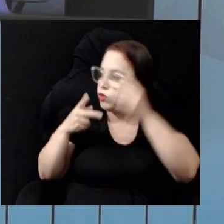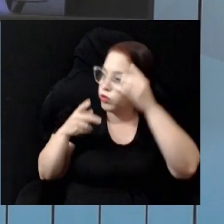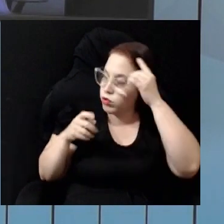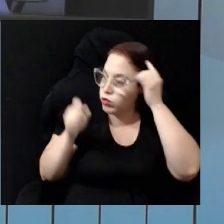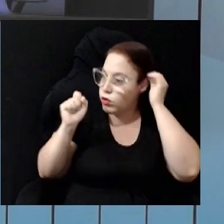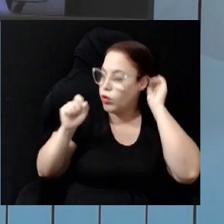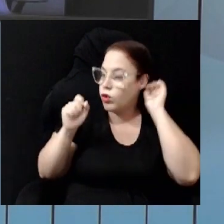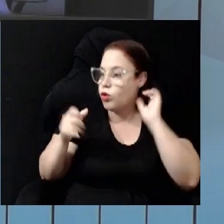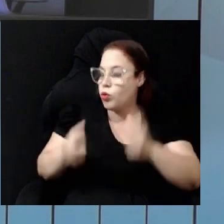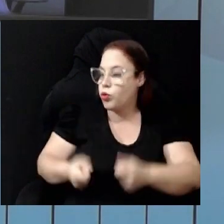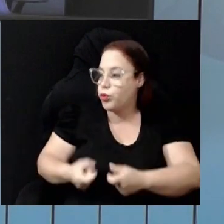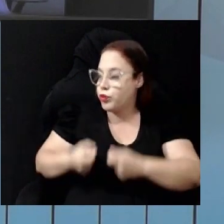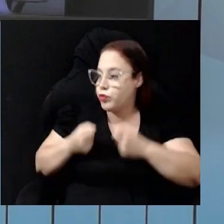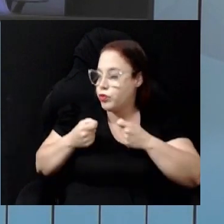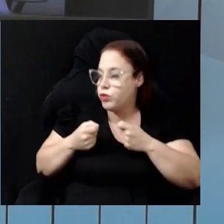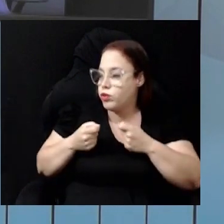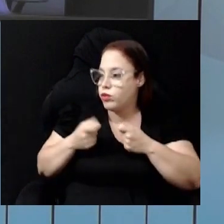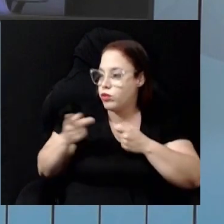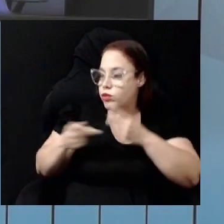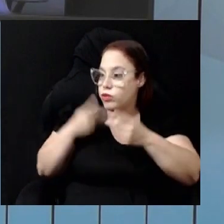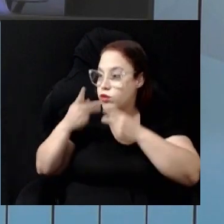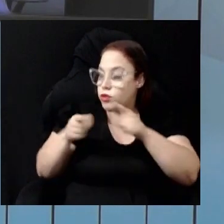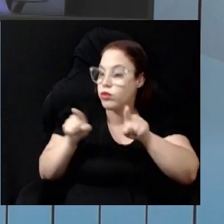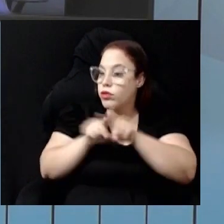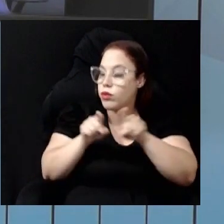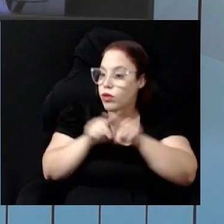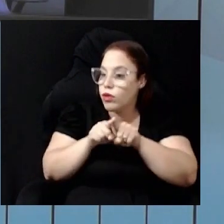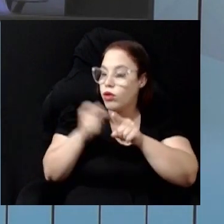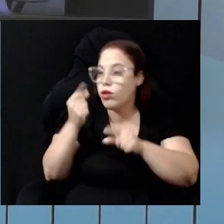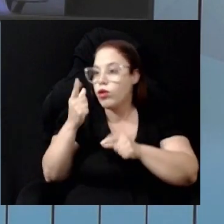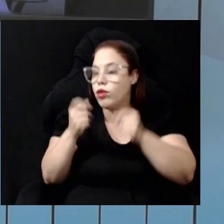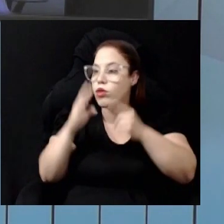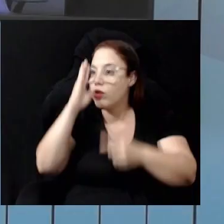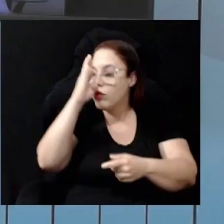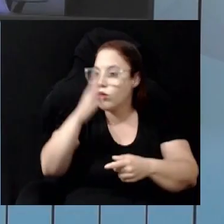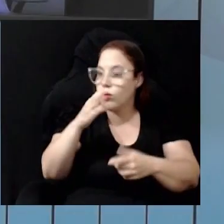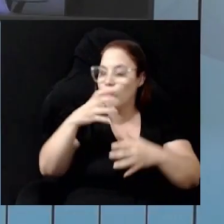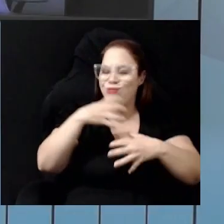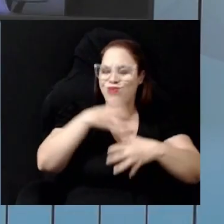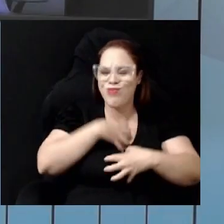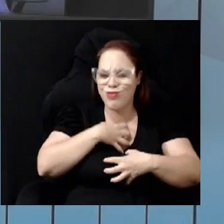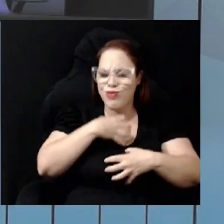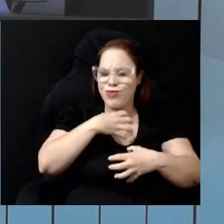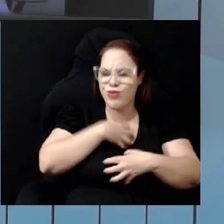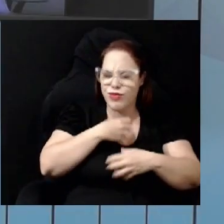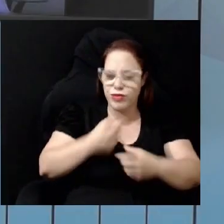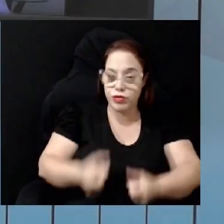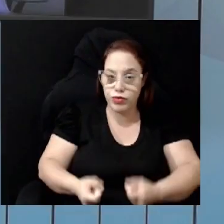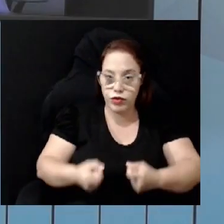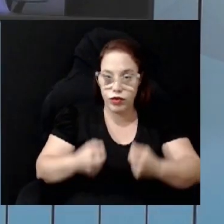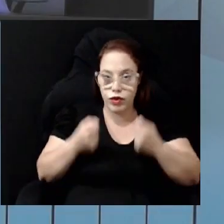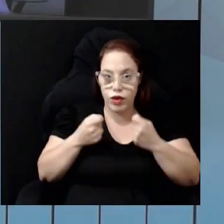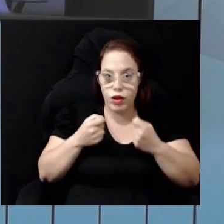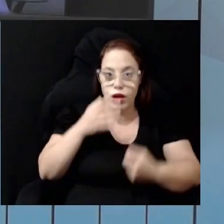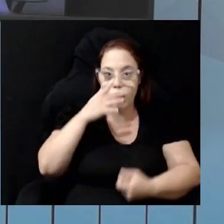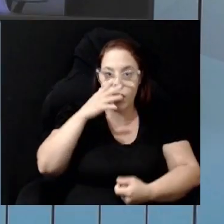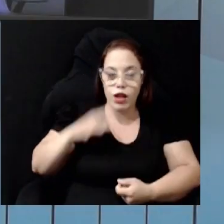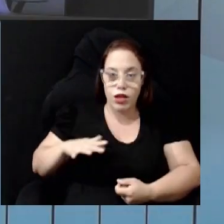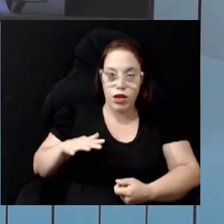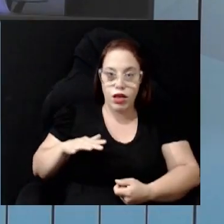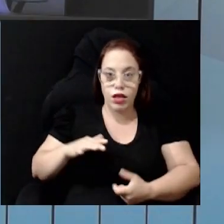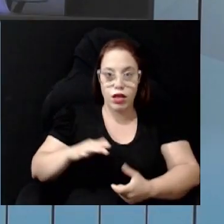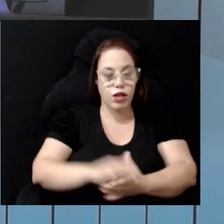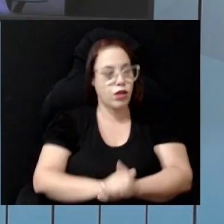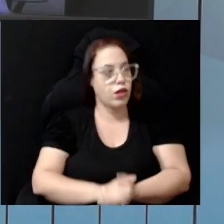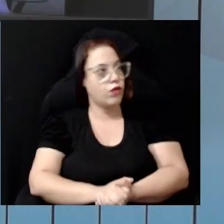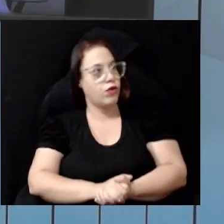né, desse tipo de câncer, eu gostaria que o senhor falasse também quais são os principais sintomas do câncer ósseo nas